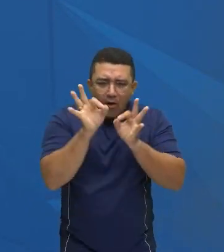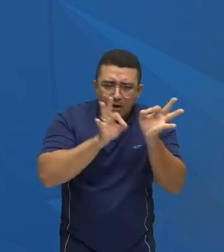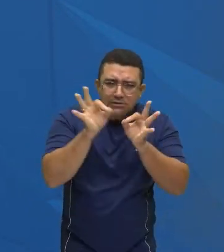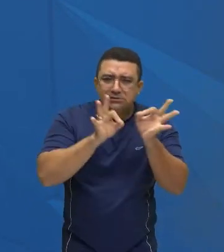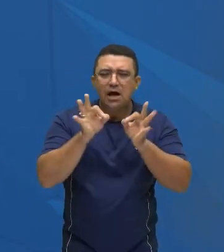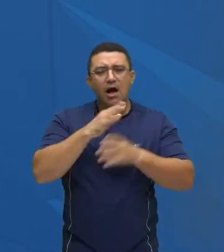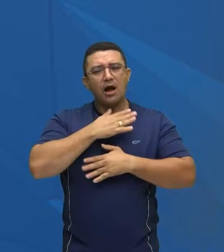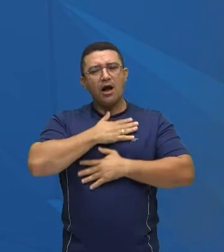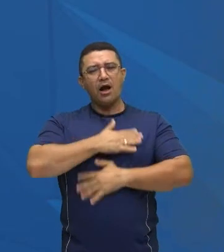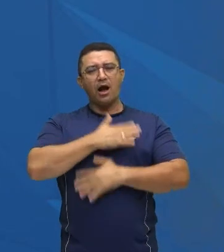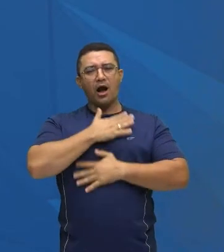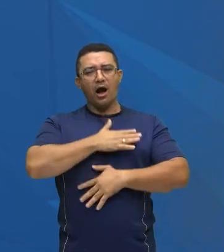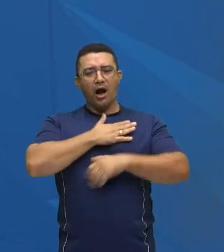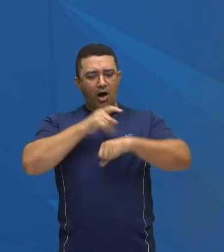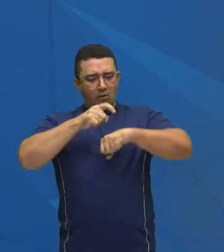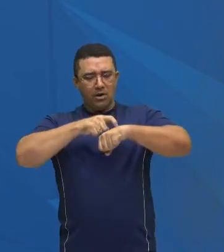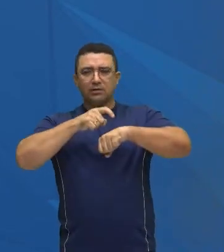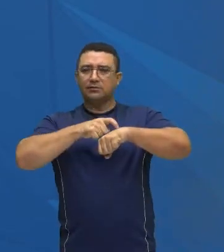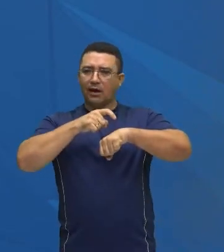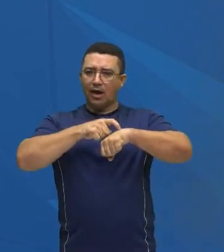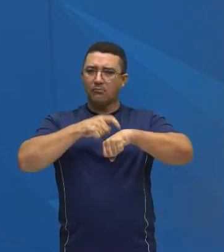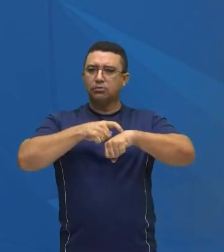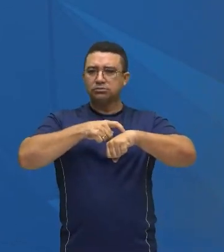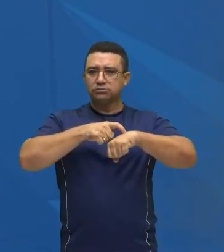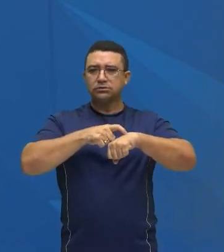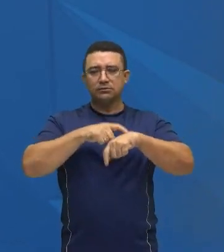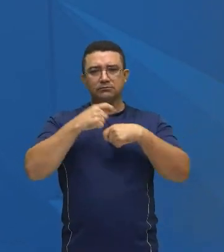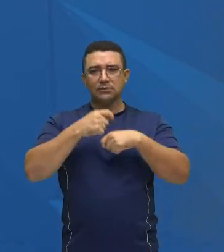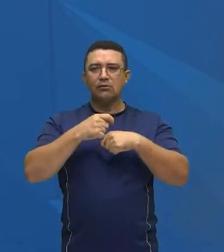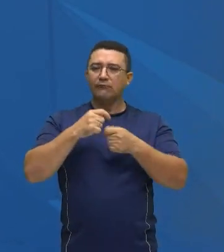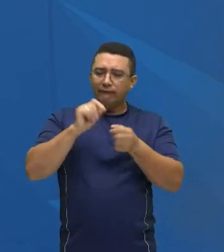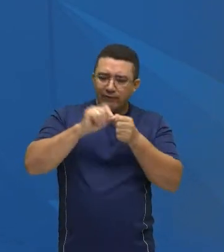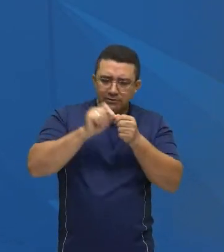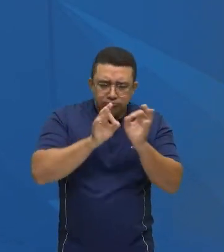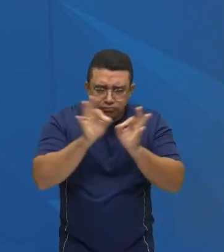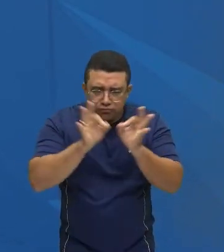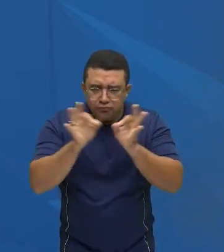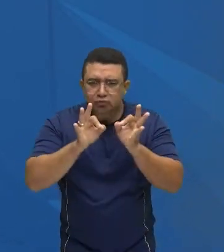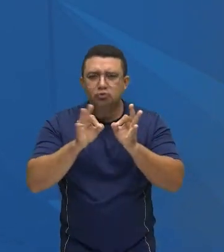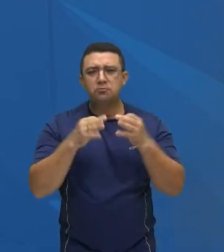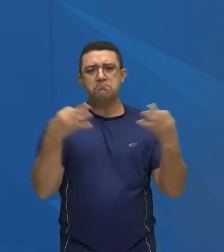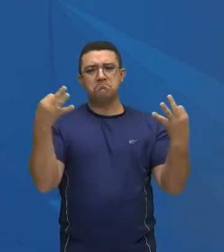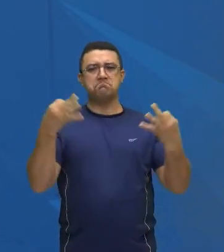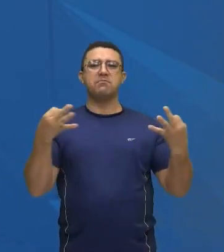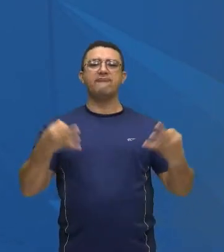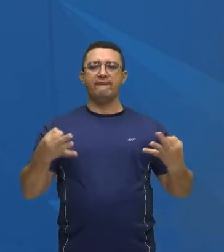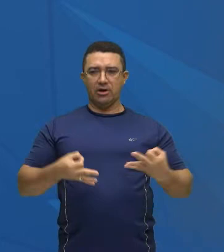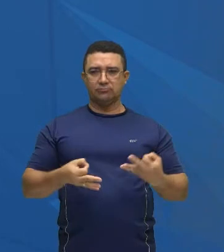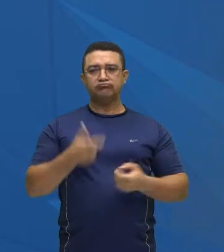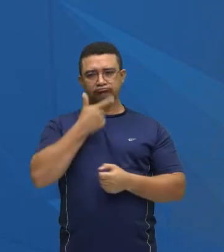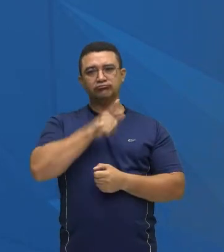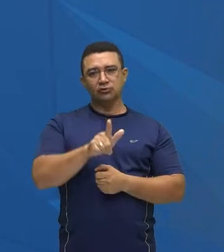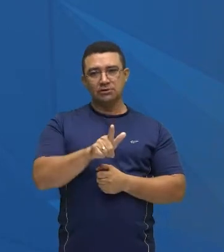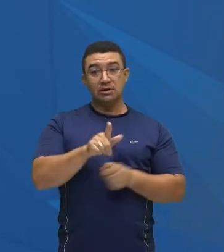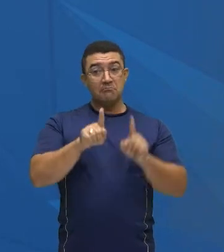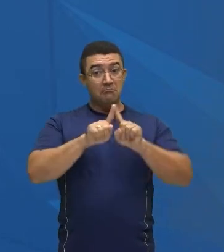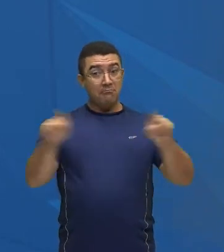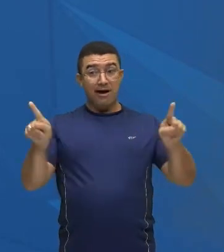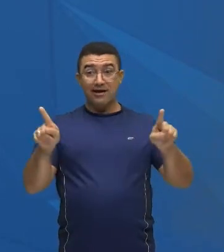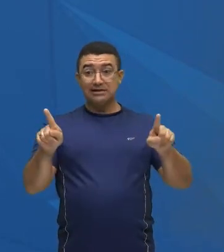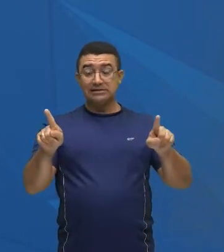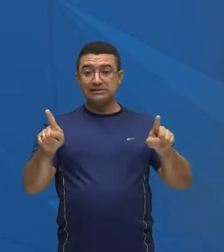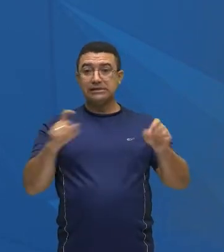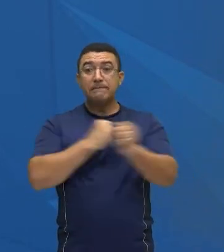tudo dentro do tempo necessário à execução para ficar tudo direitinho, perfeito. Mas se não tiver, olha